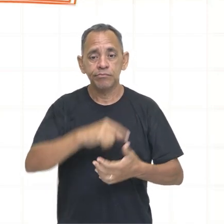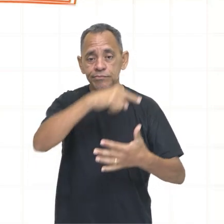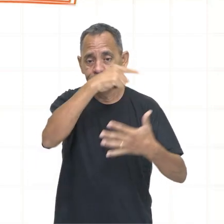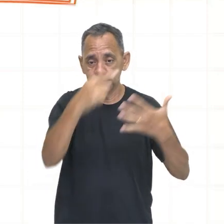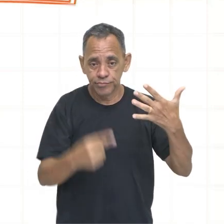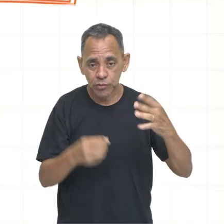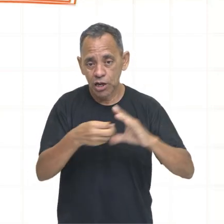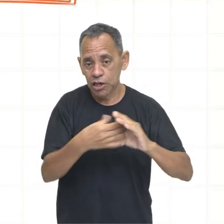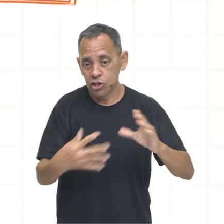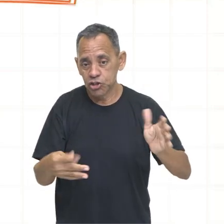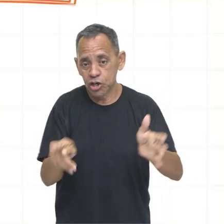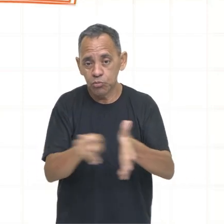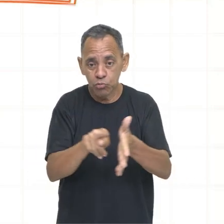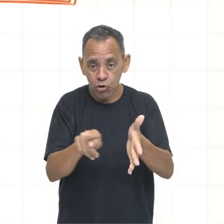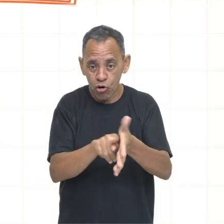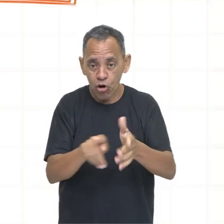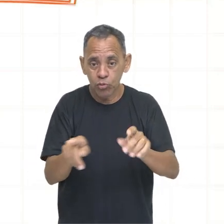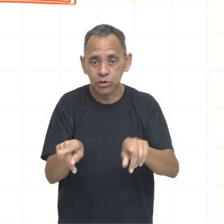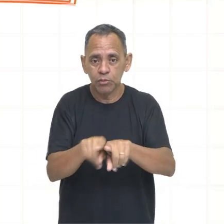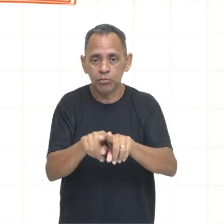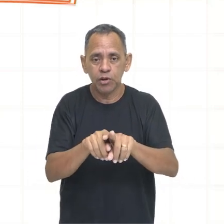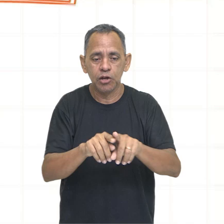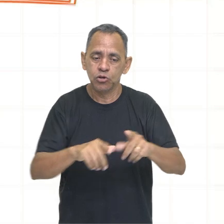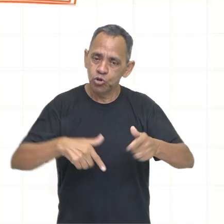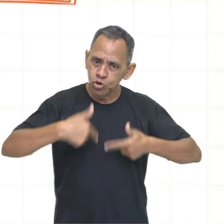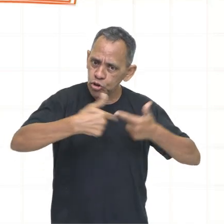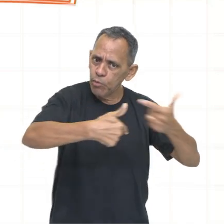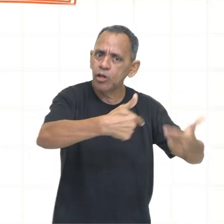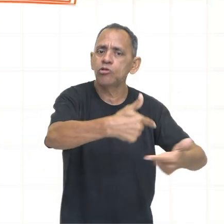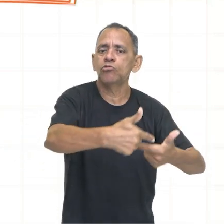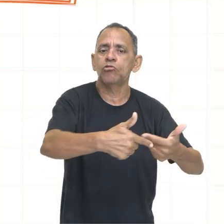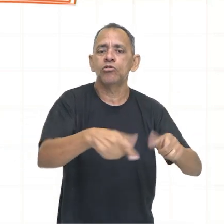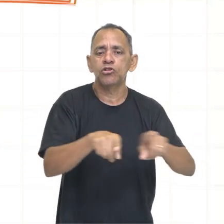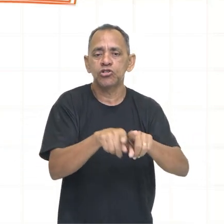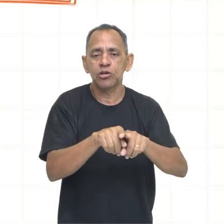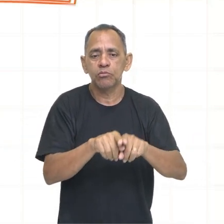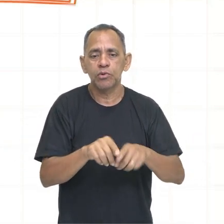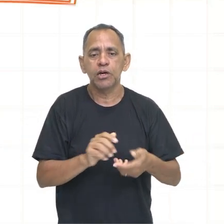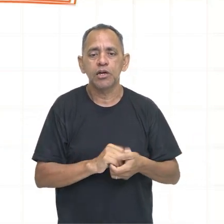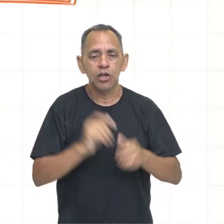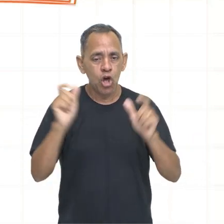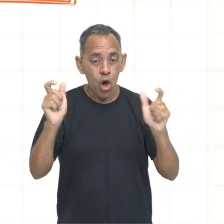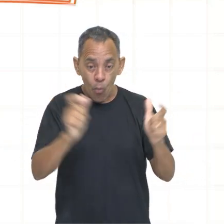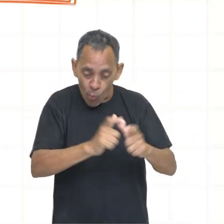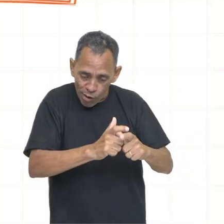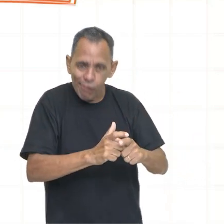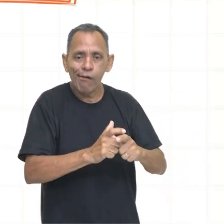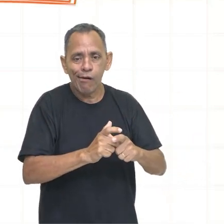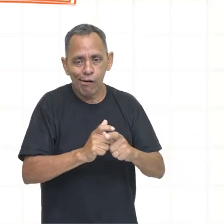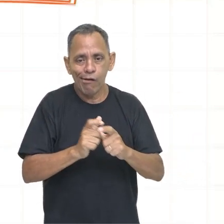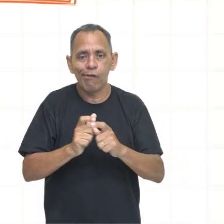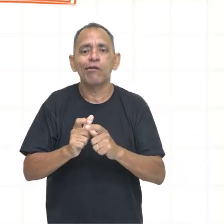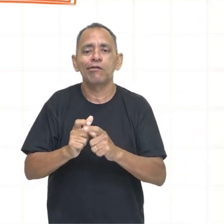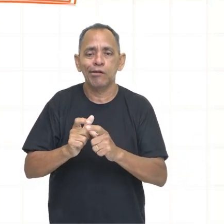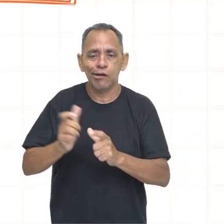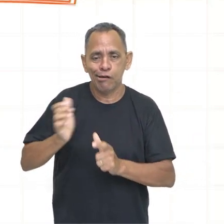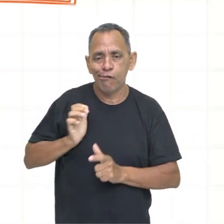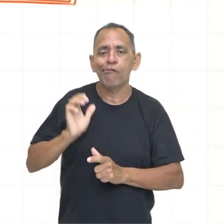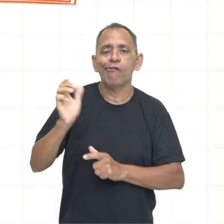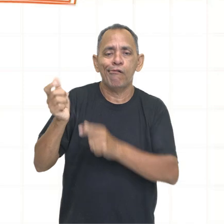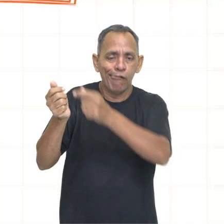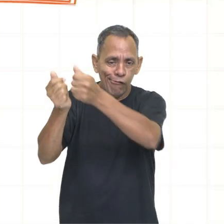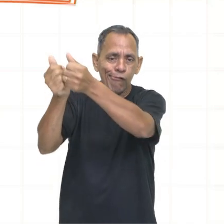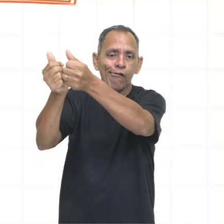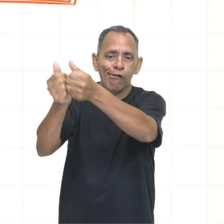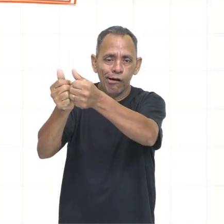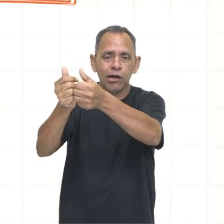são caracterizados pela classe operária, a pequena burguesia rural e também a burguesia urbana,